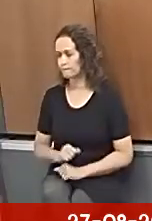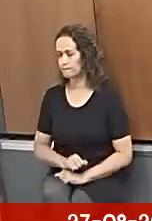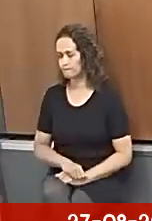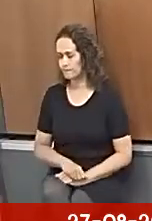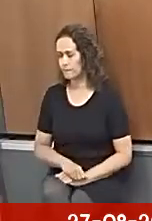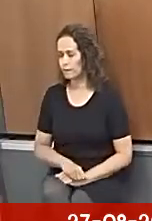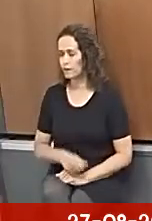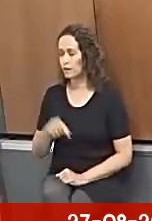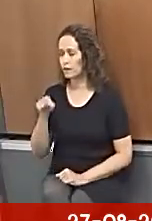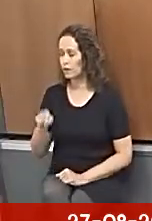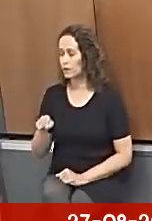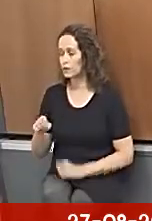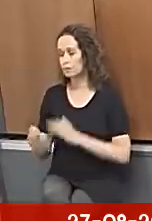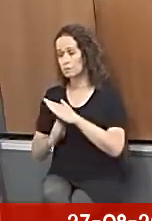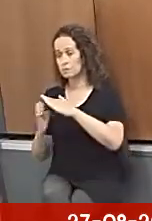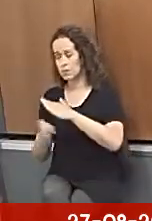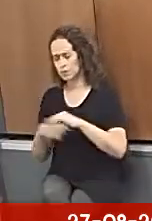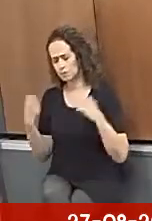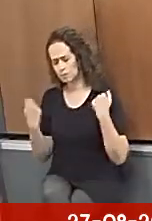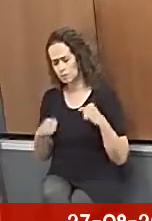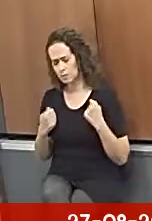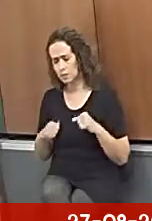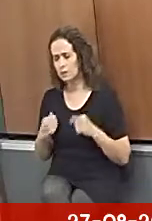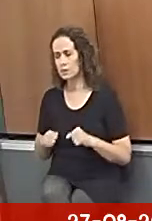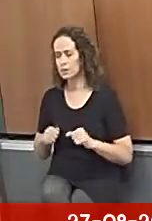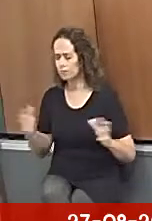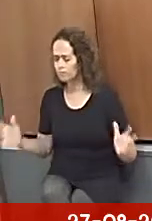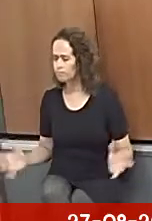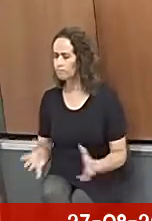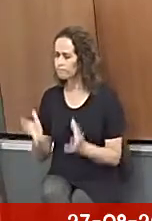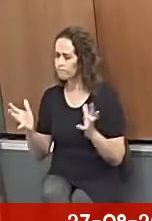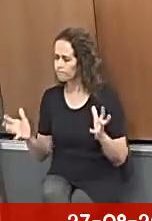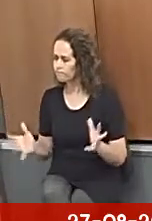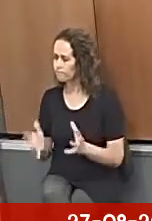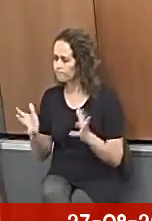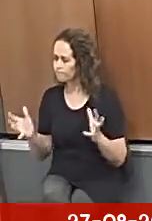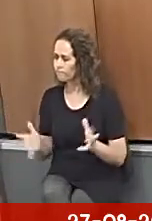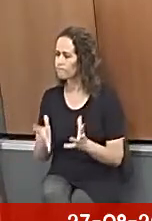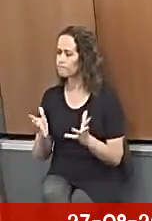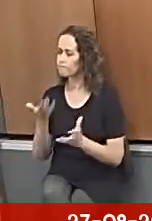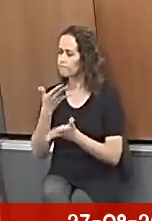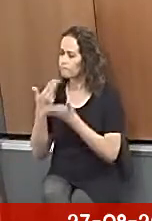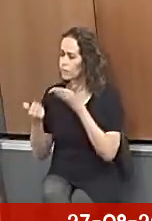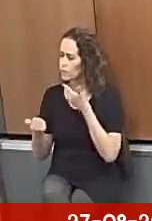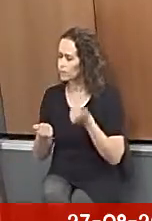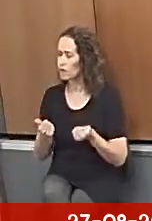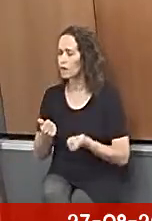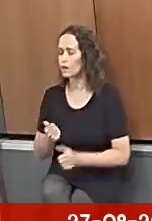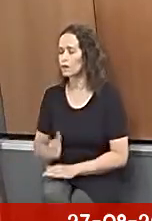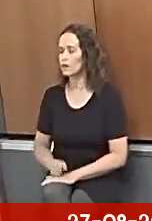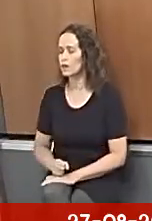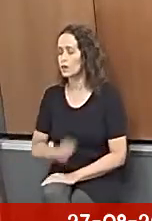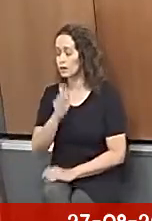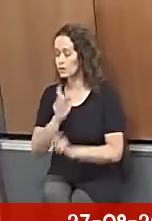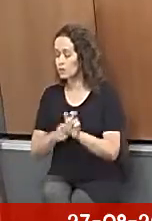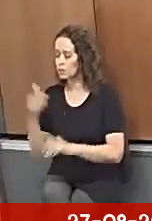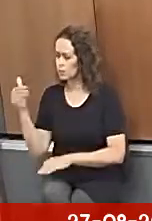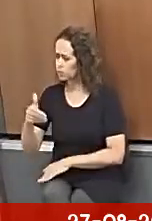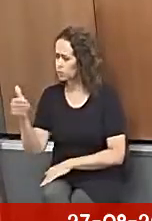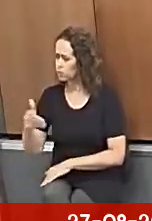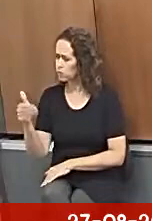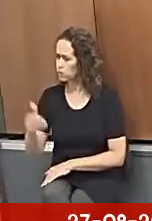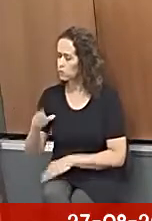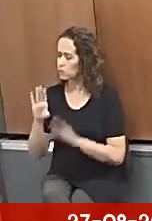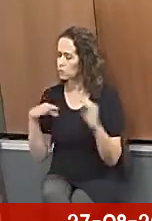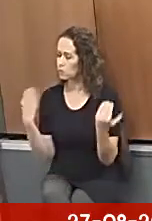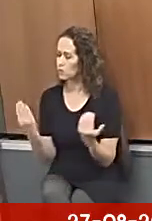caminhadas arenas vai ter que se empenhar vai ter que ouvir muito mais aponta que são os torcedores que vão ao estádio são